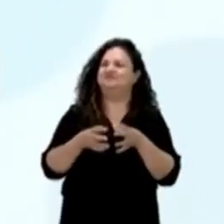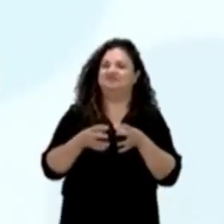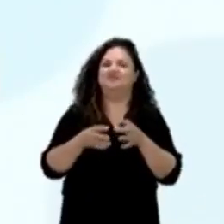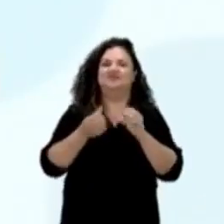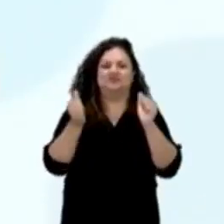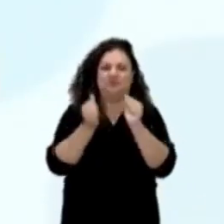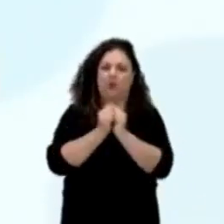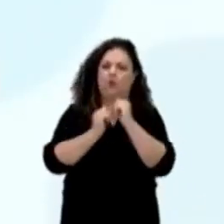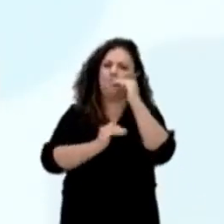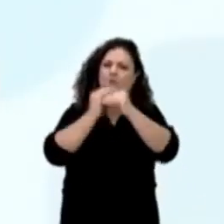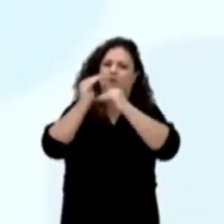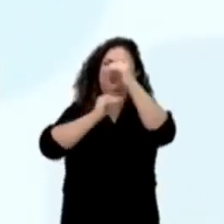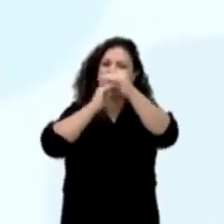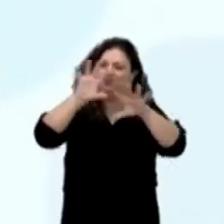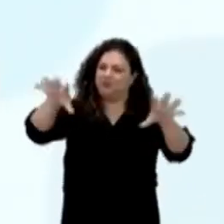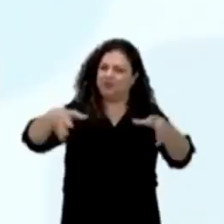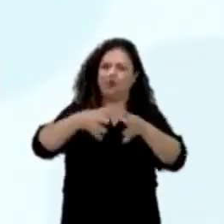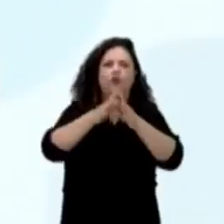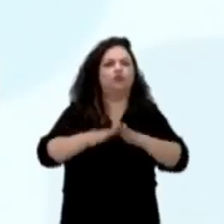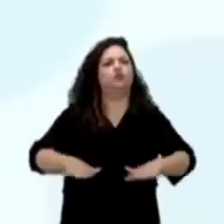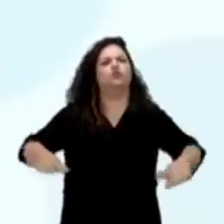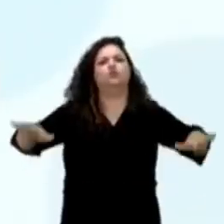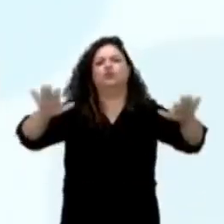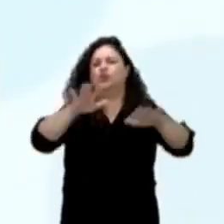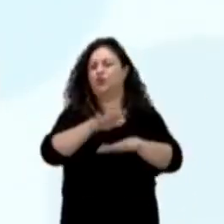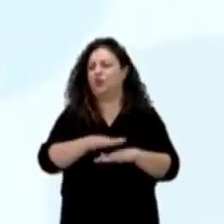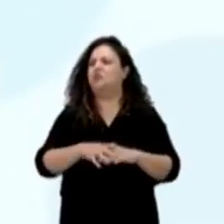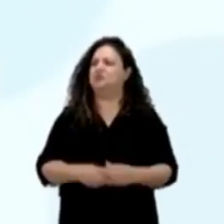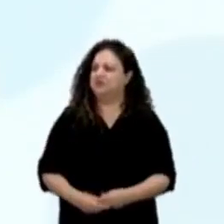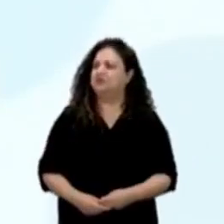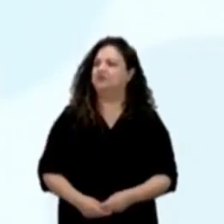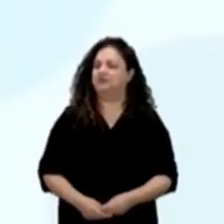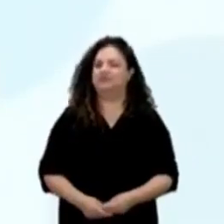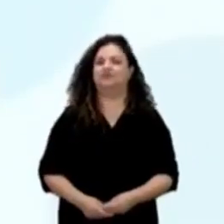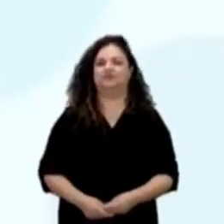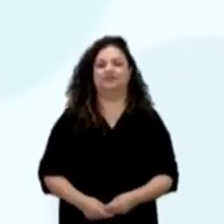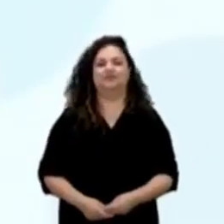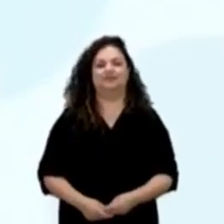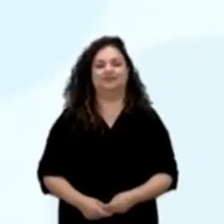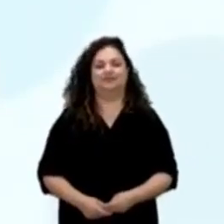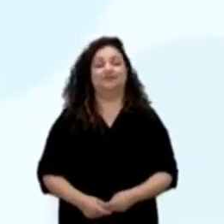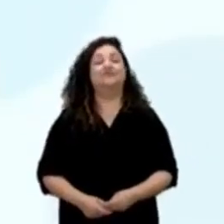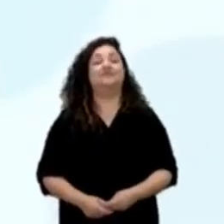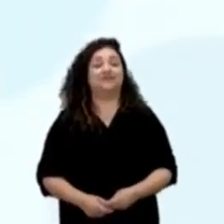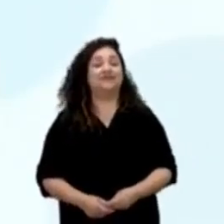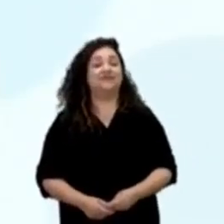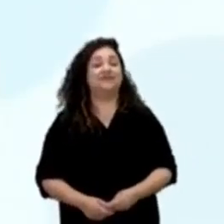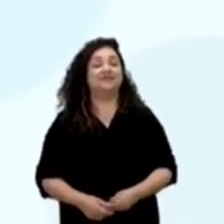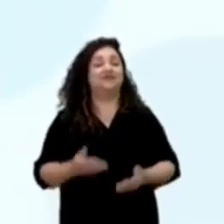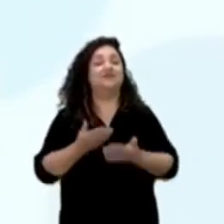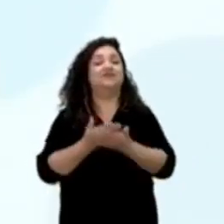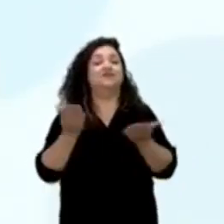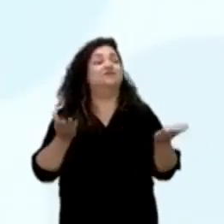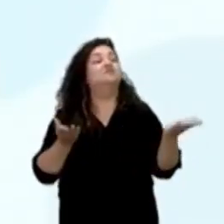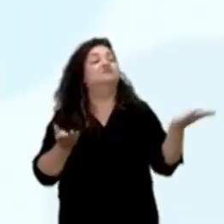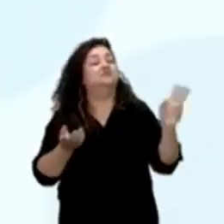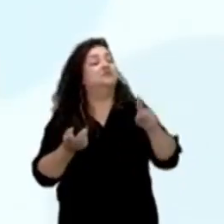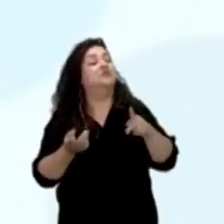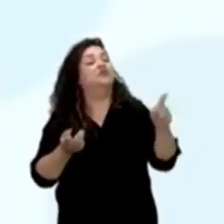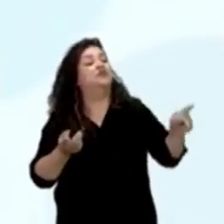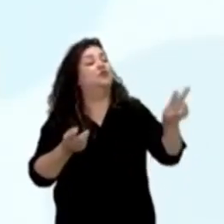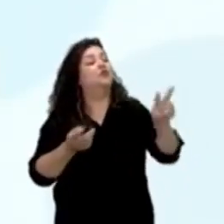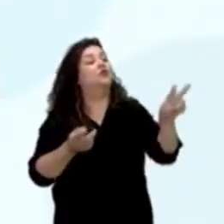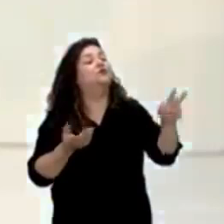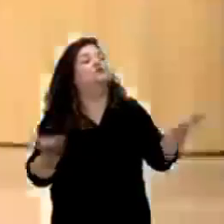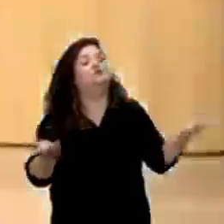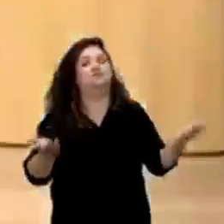todo o crescimento que ela proporciona a todos os envolvidos. Uhum. E vocês, professores? E aí, gente? E eu estou